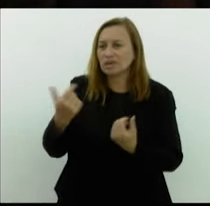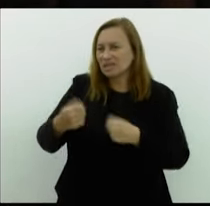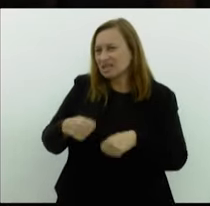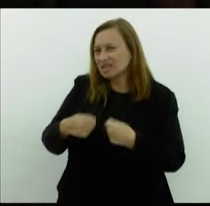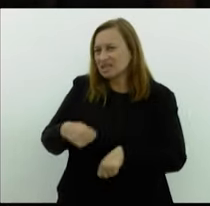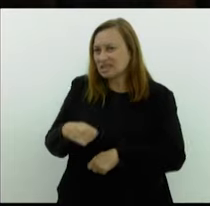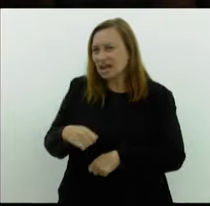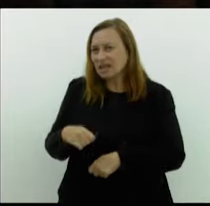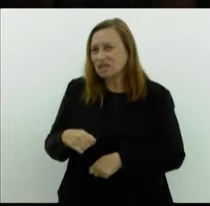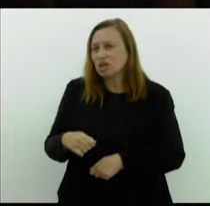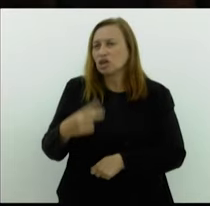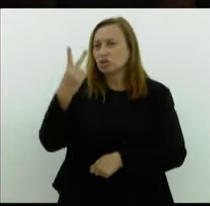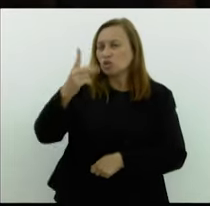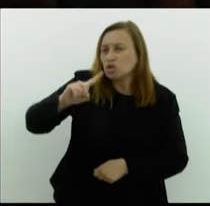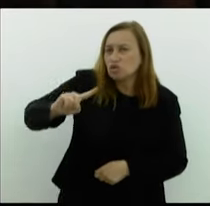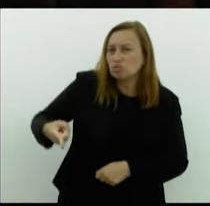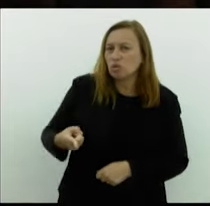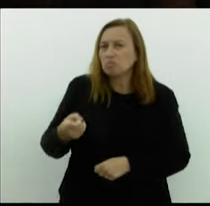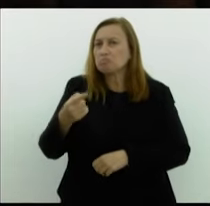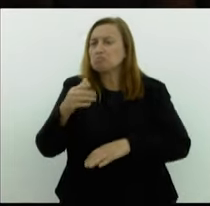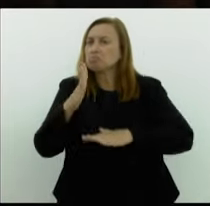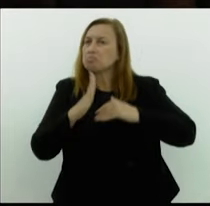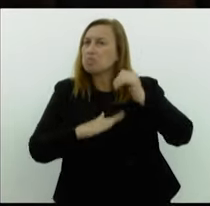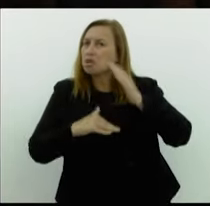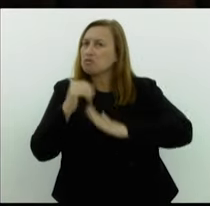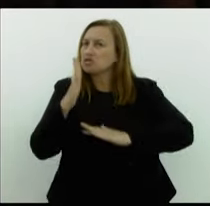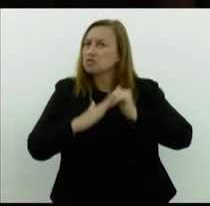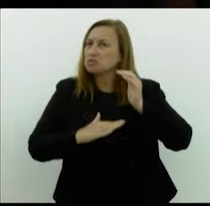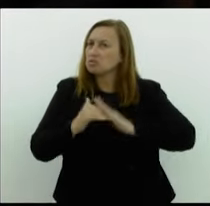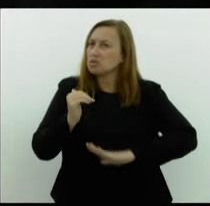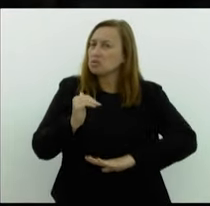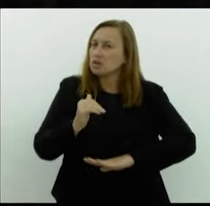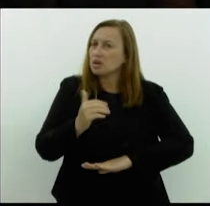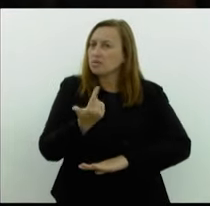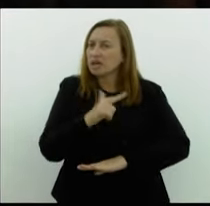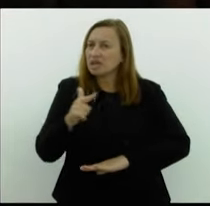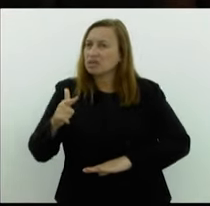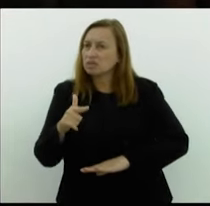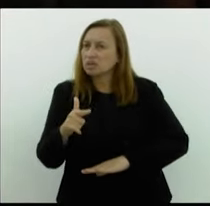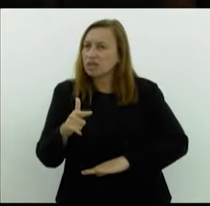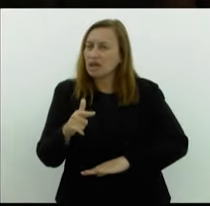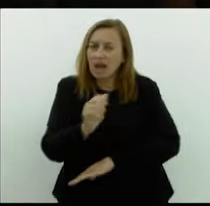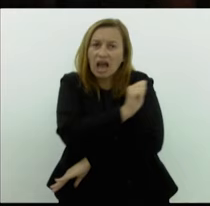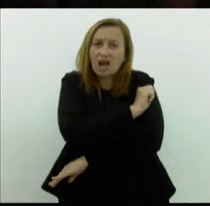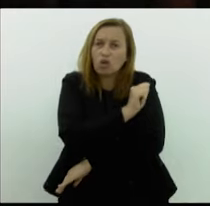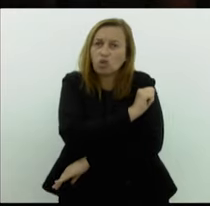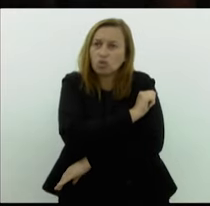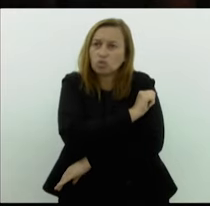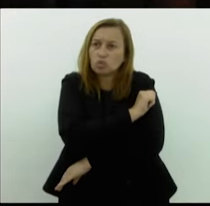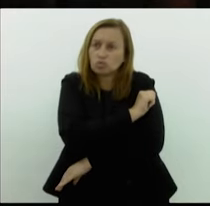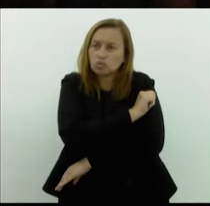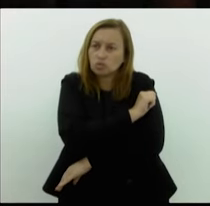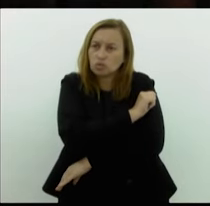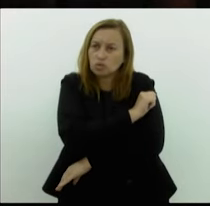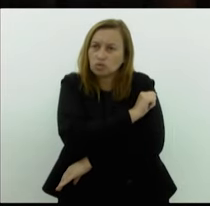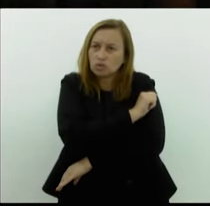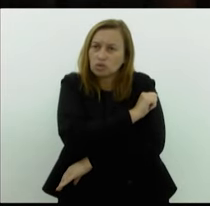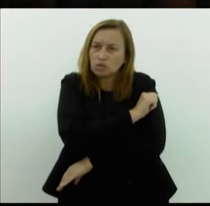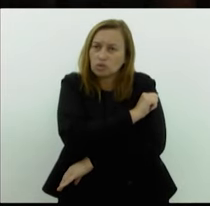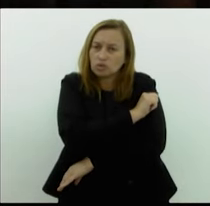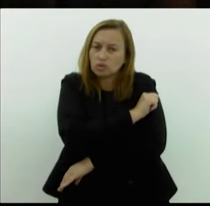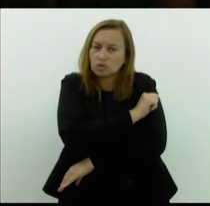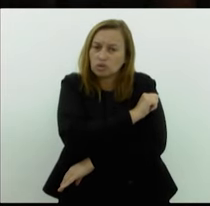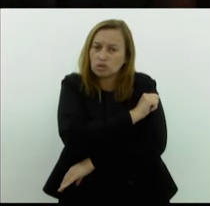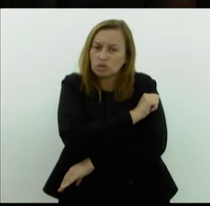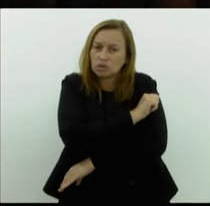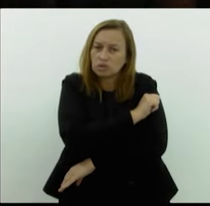cerca de 2 mil profissionais para que não haja estudante sem aula na nossa rede. Eu visitei